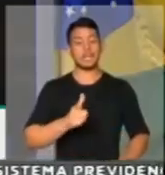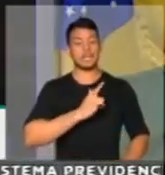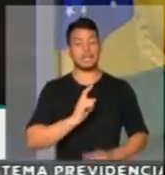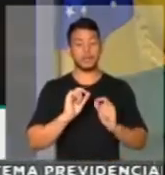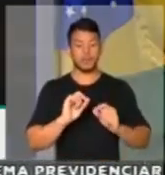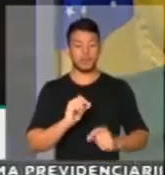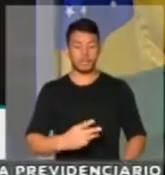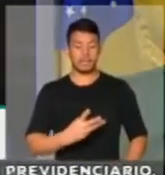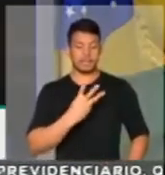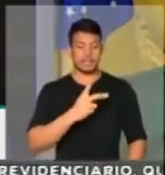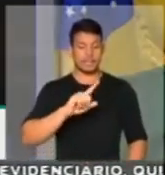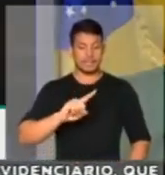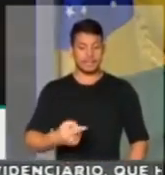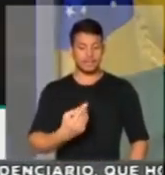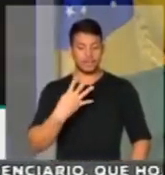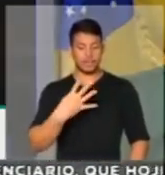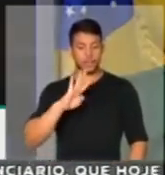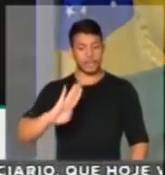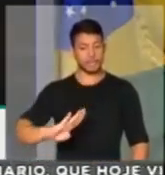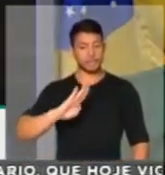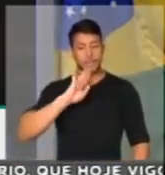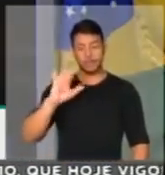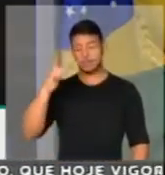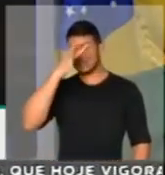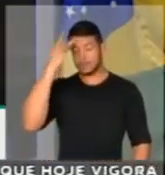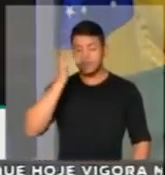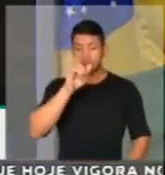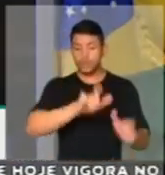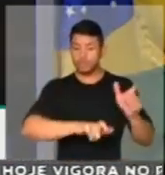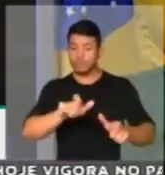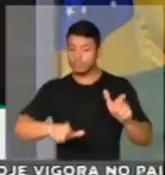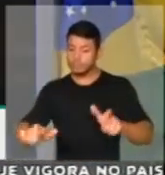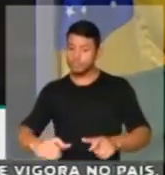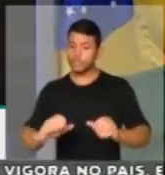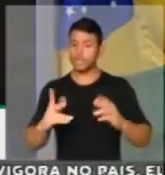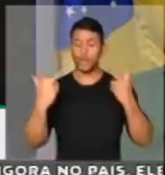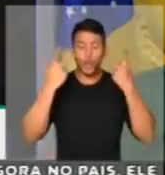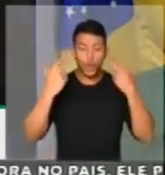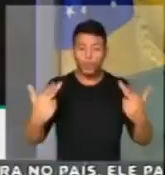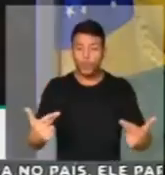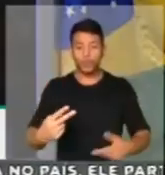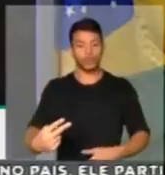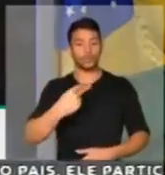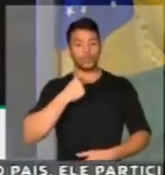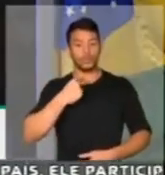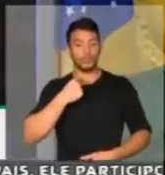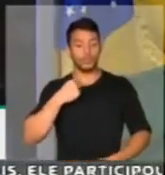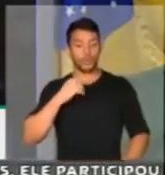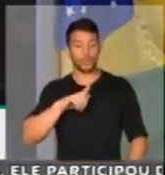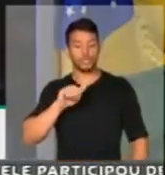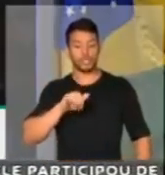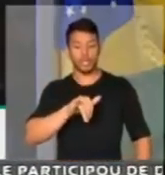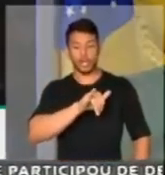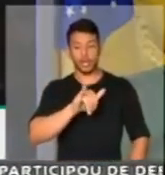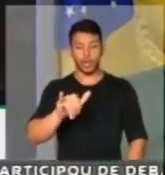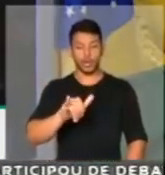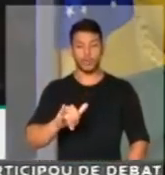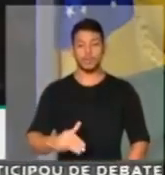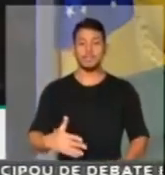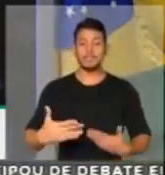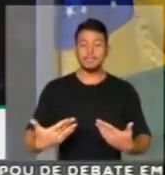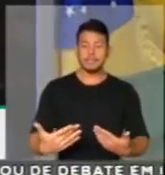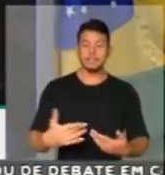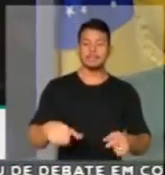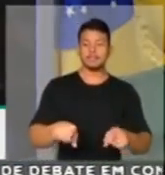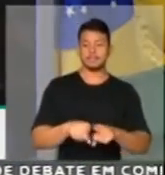3,4 bilhões para o pagador da conta de luz brasileiro, cidadão comum, que não tem poder de estar fazendo lobby aqui em Brasília, e que